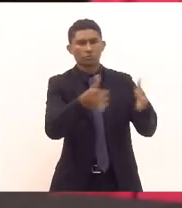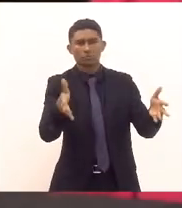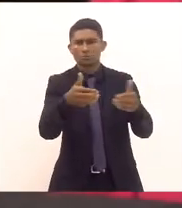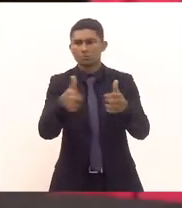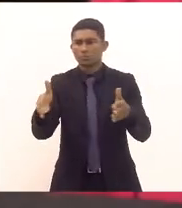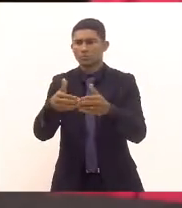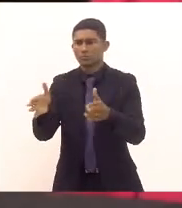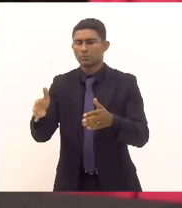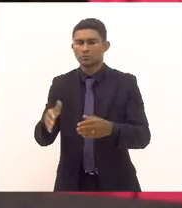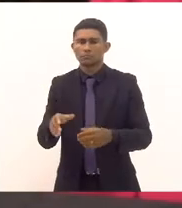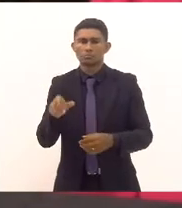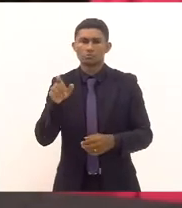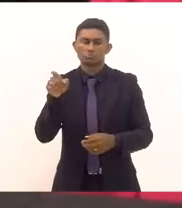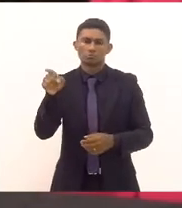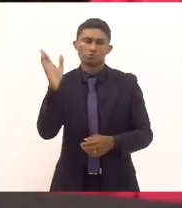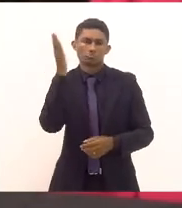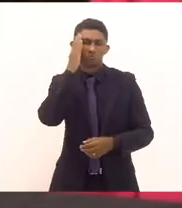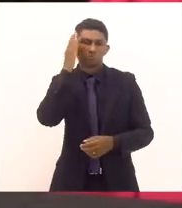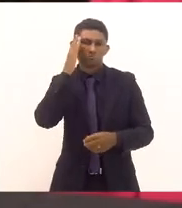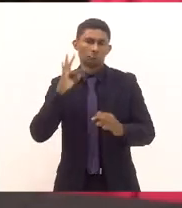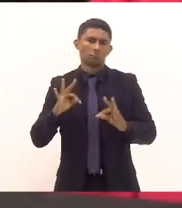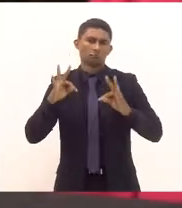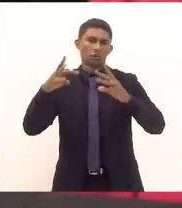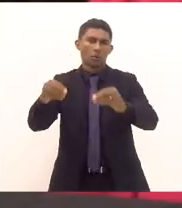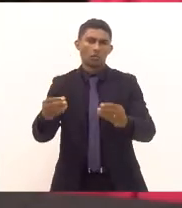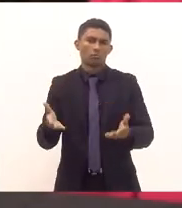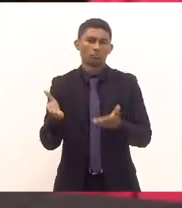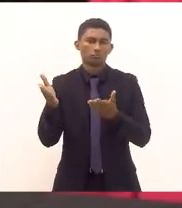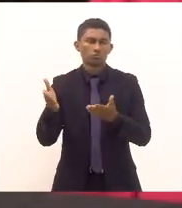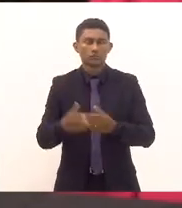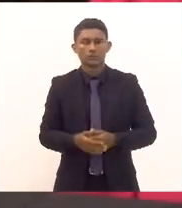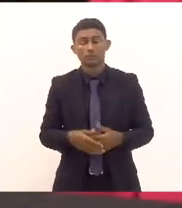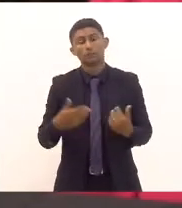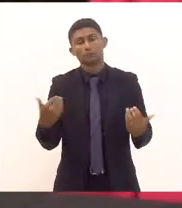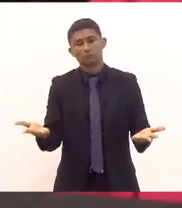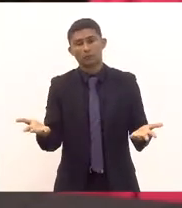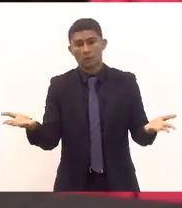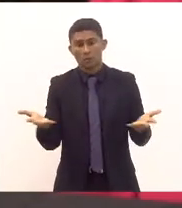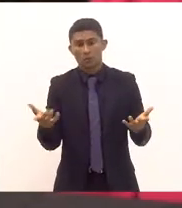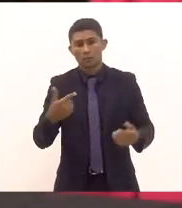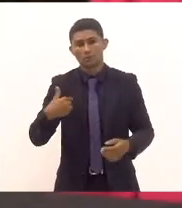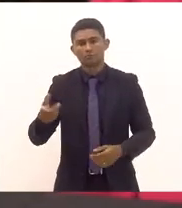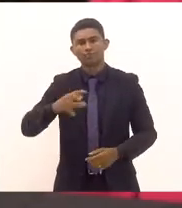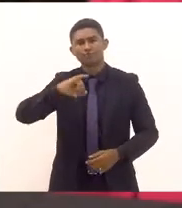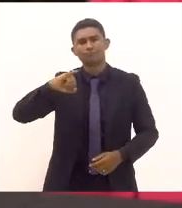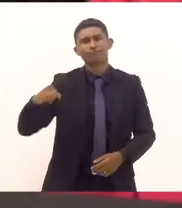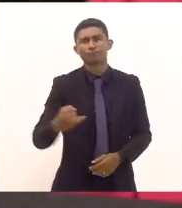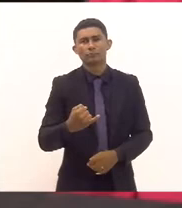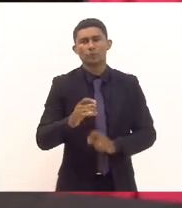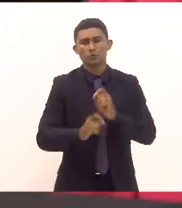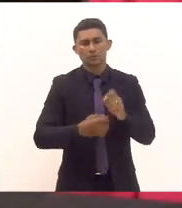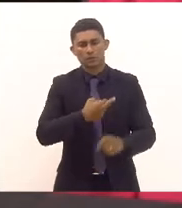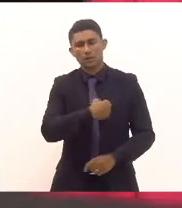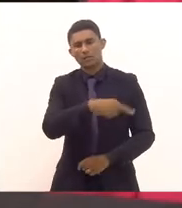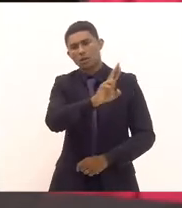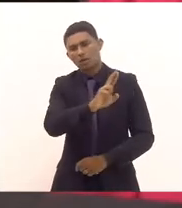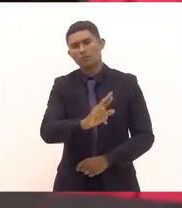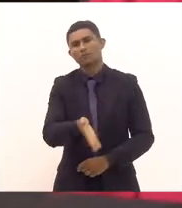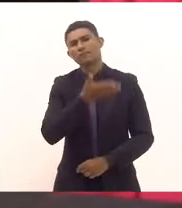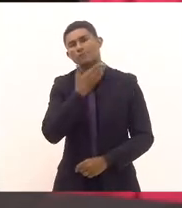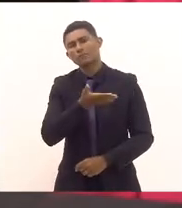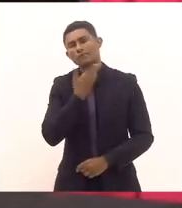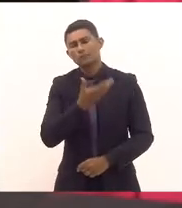fecha ele que sabe de tudo e tá tendo essa oportunidade que está sendo voz de uma religião